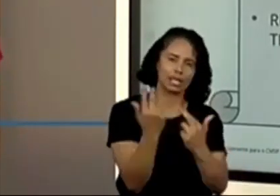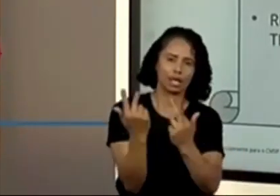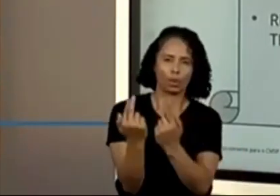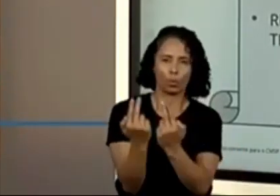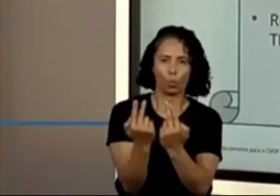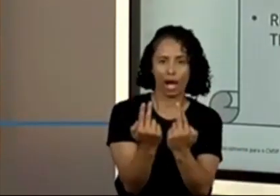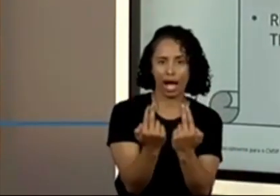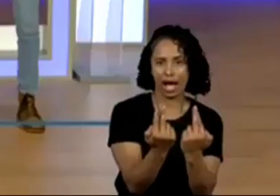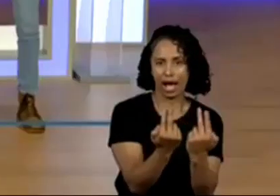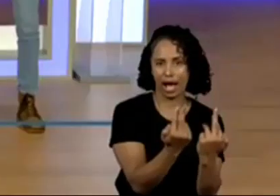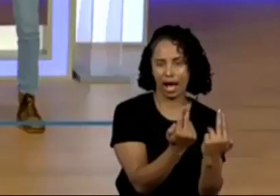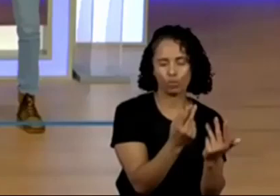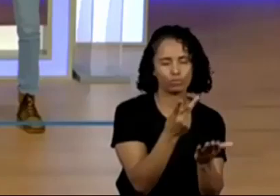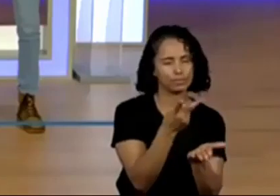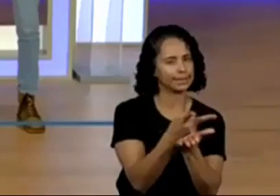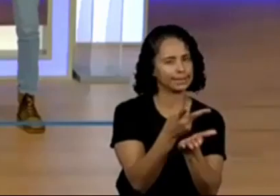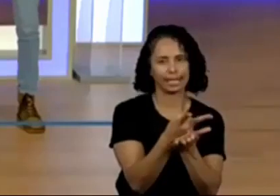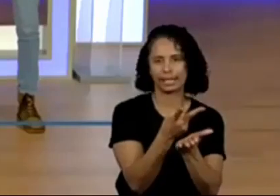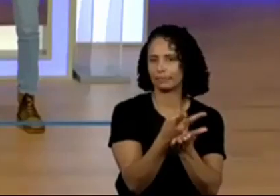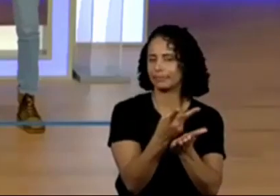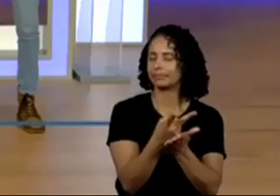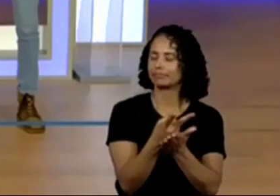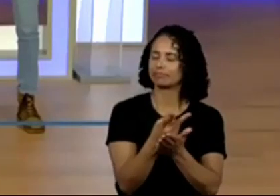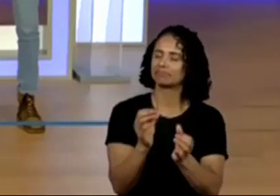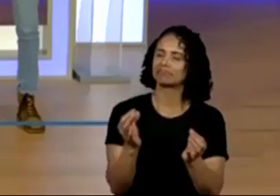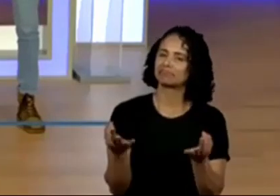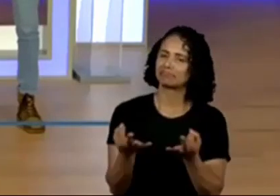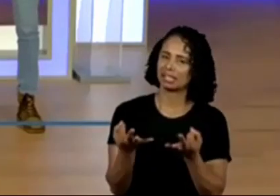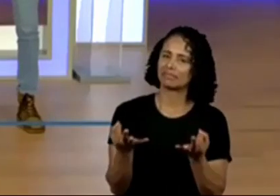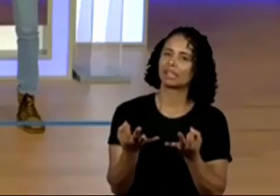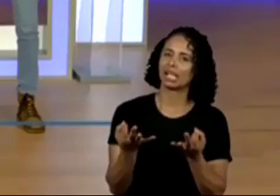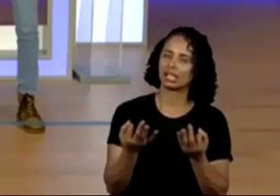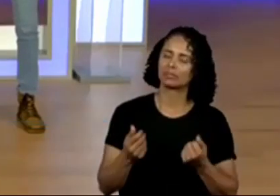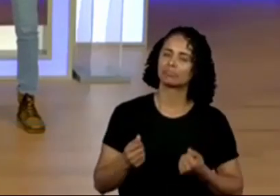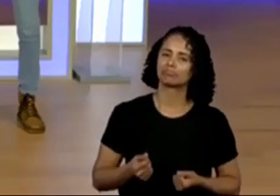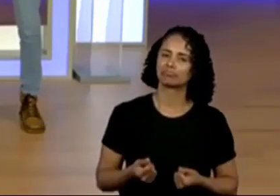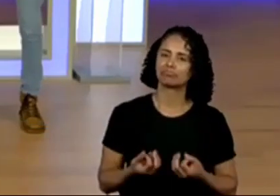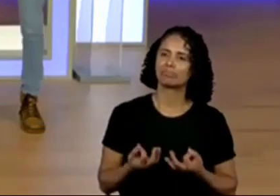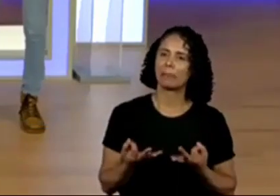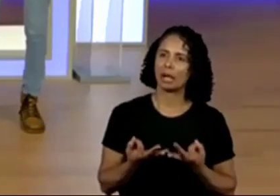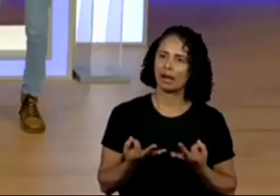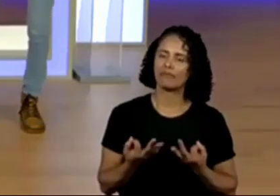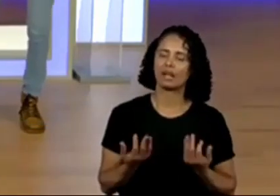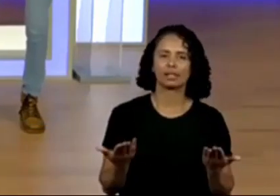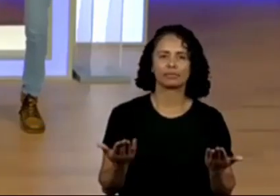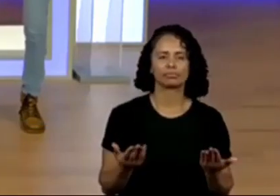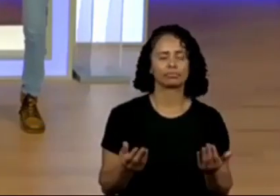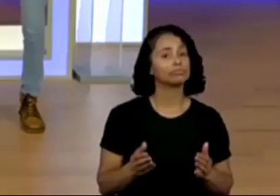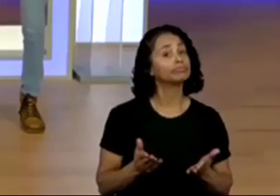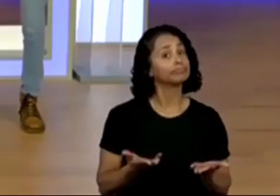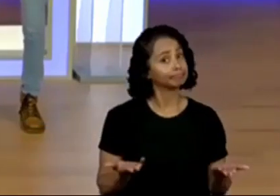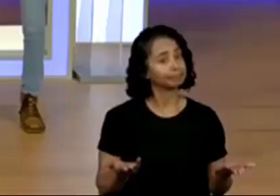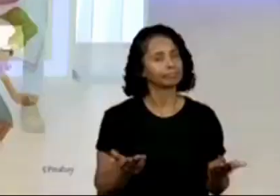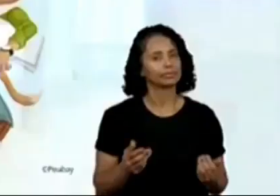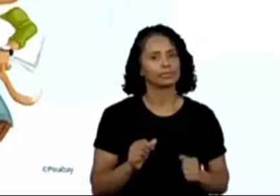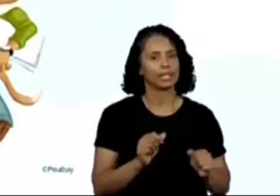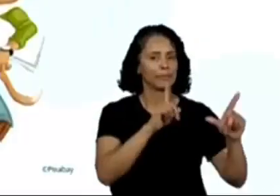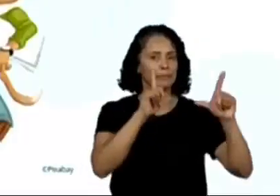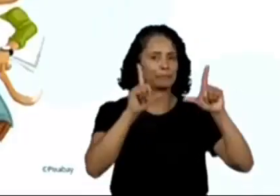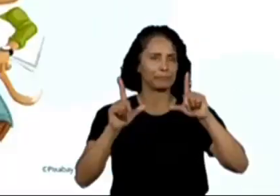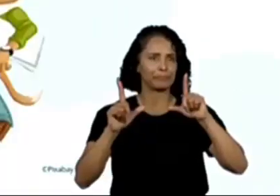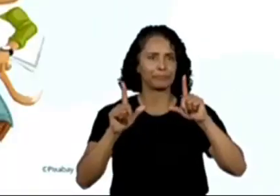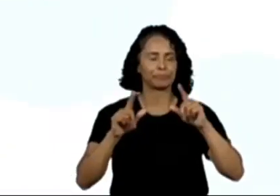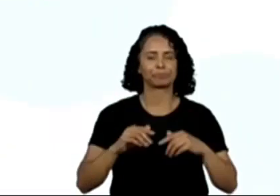sempre iguais, né, Joelson? Perfeito, professor Jonas. Perfeito. Então, beleza? Beleza. Então na telinha vai aparecer agora